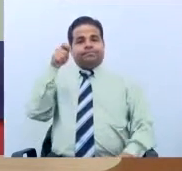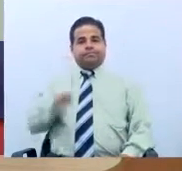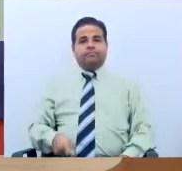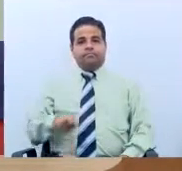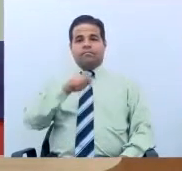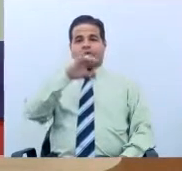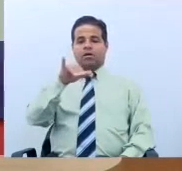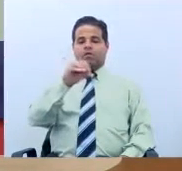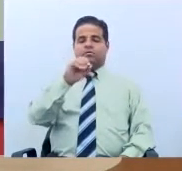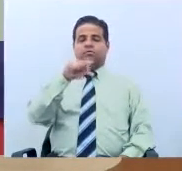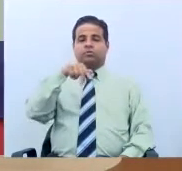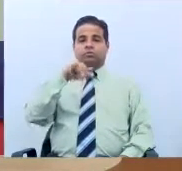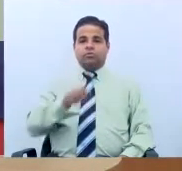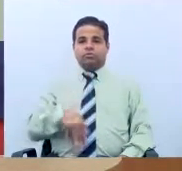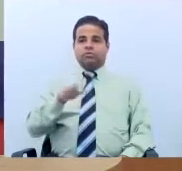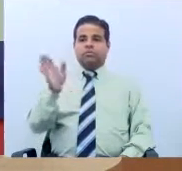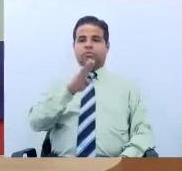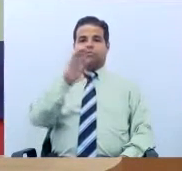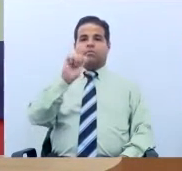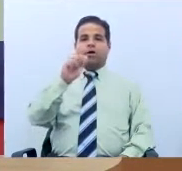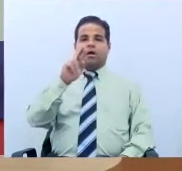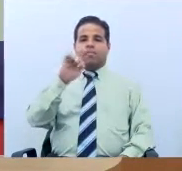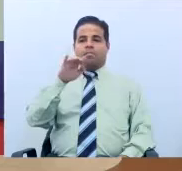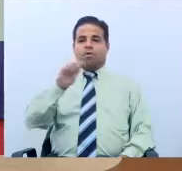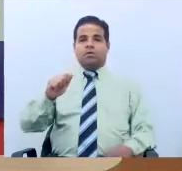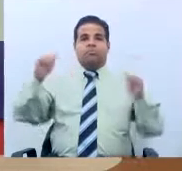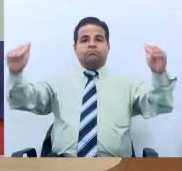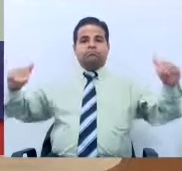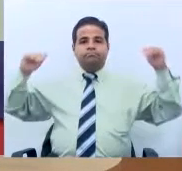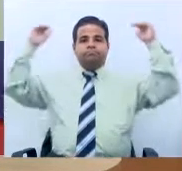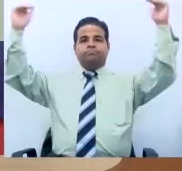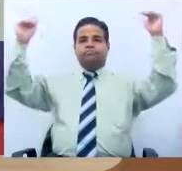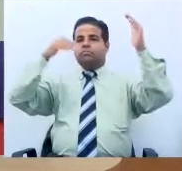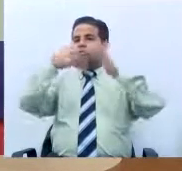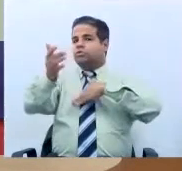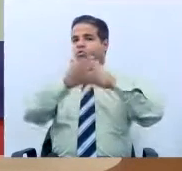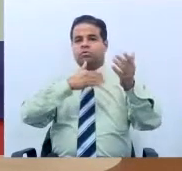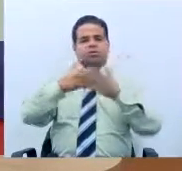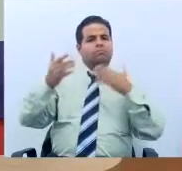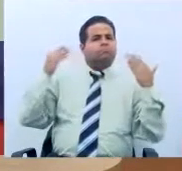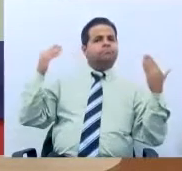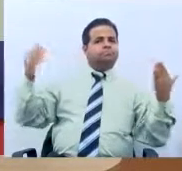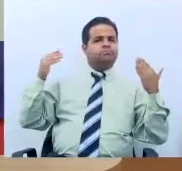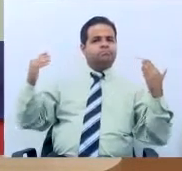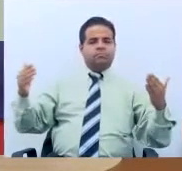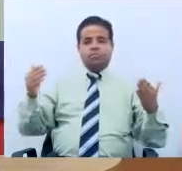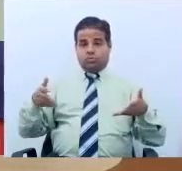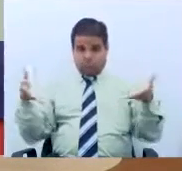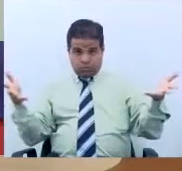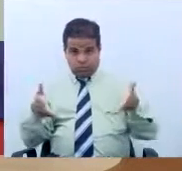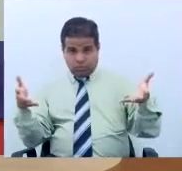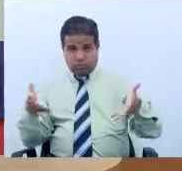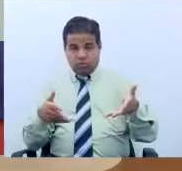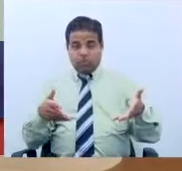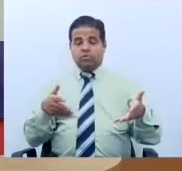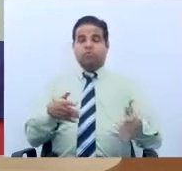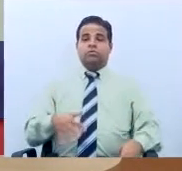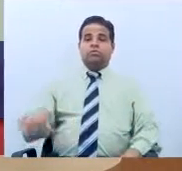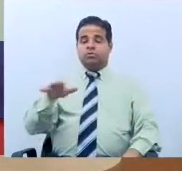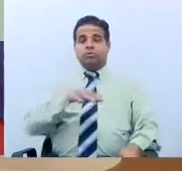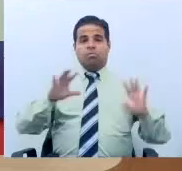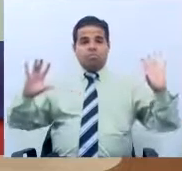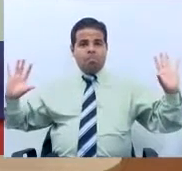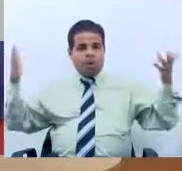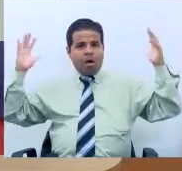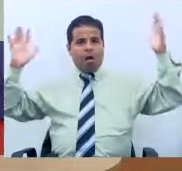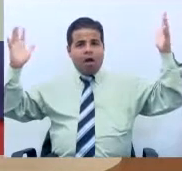Joaquim Barbosa acima de qualquer suspeita. Os mesmos que hoje estão